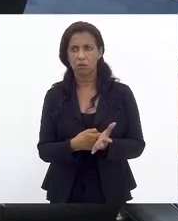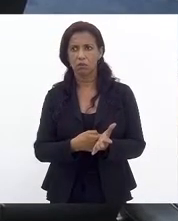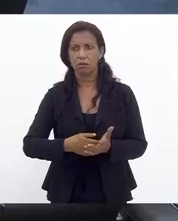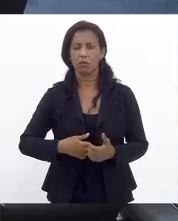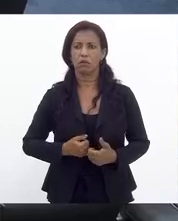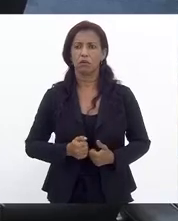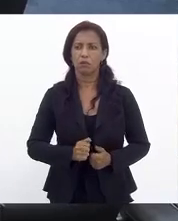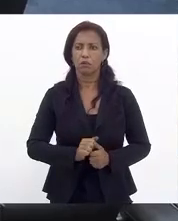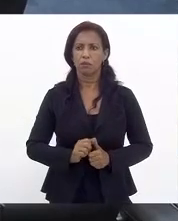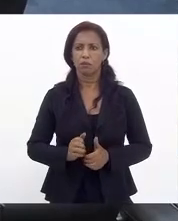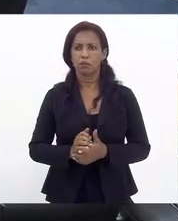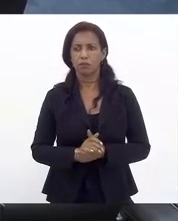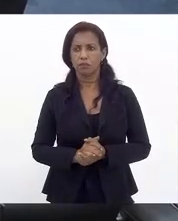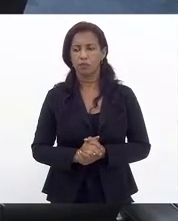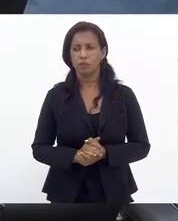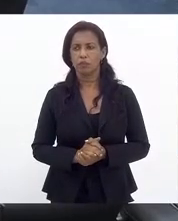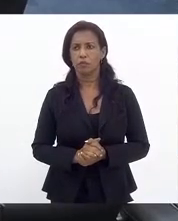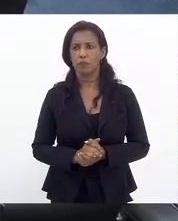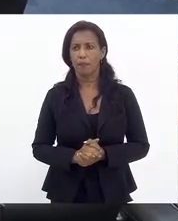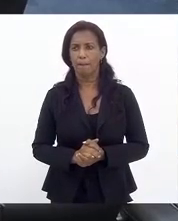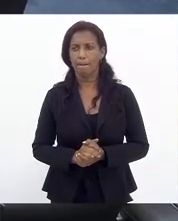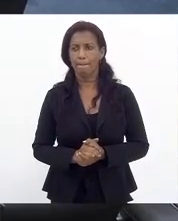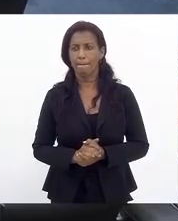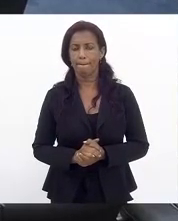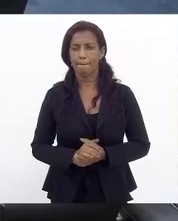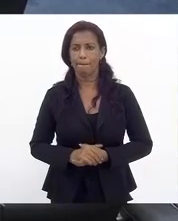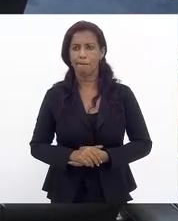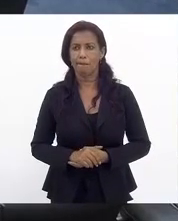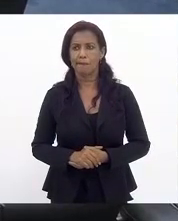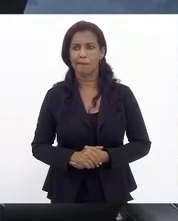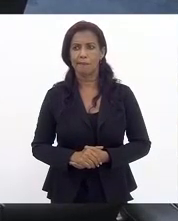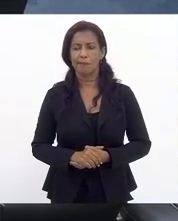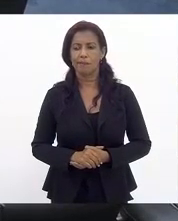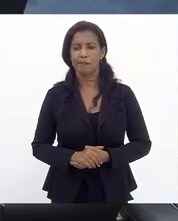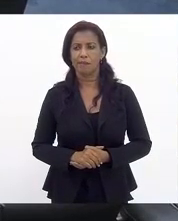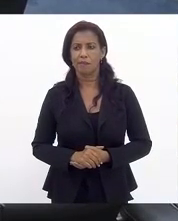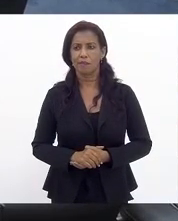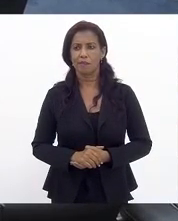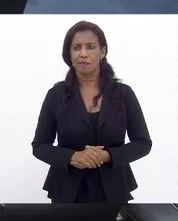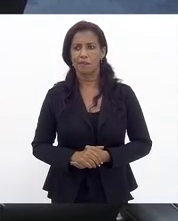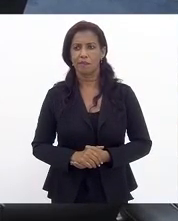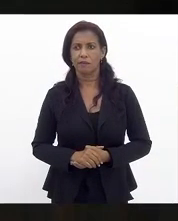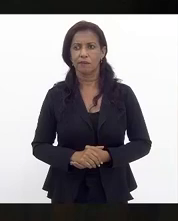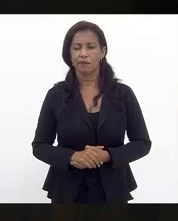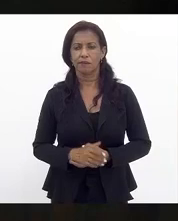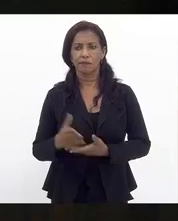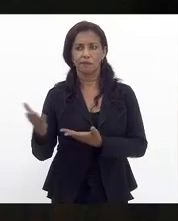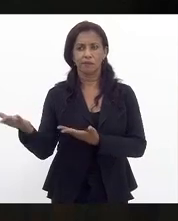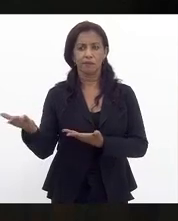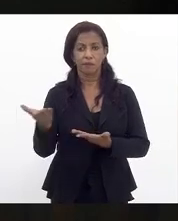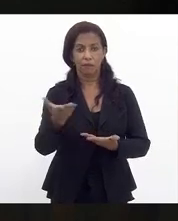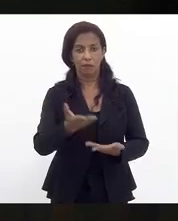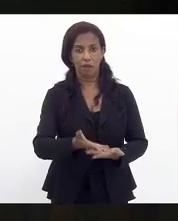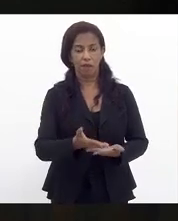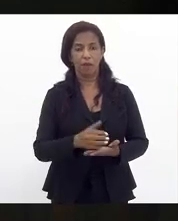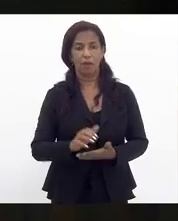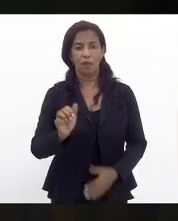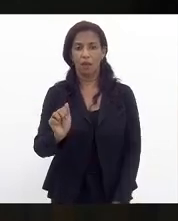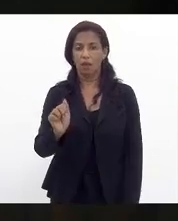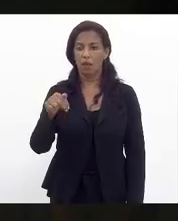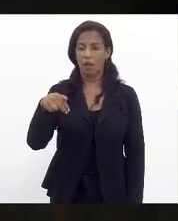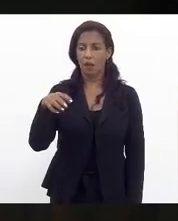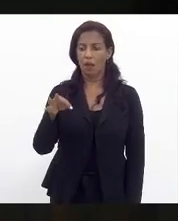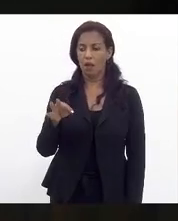E aí E aí o passo a palavra senhor'